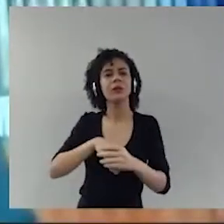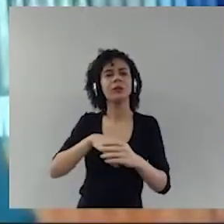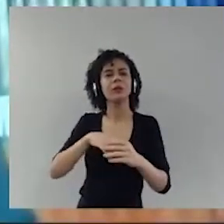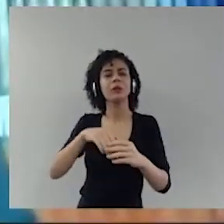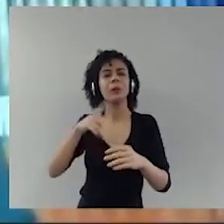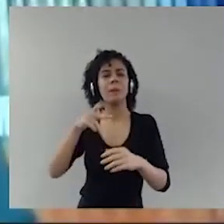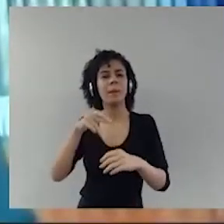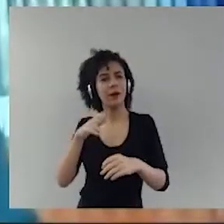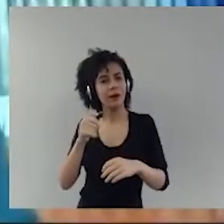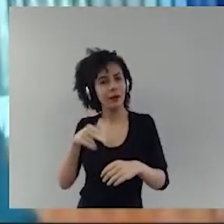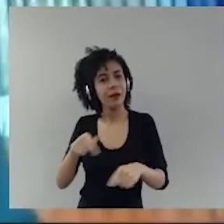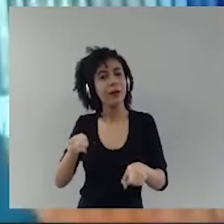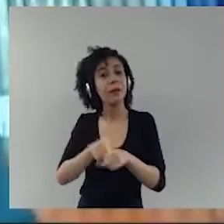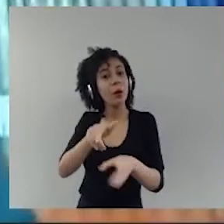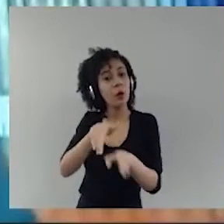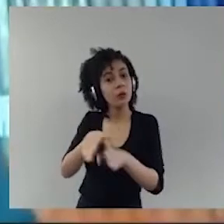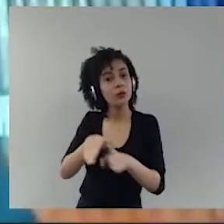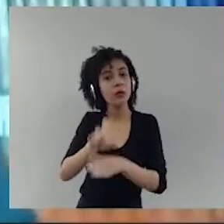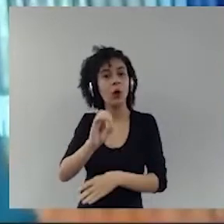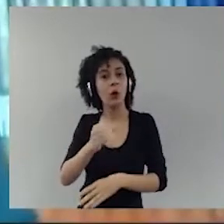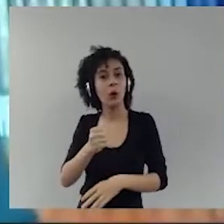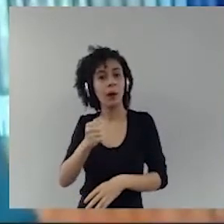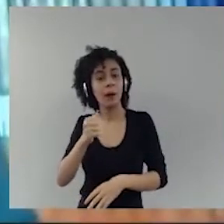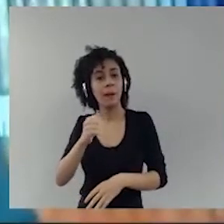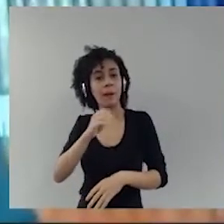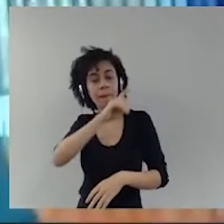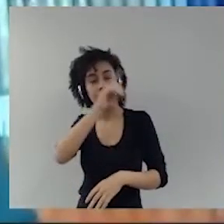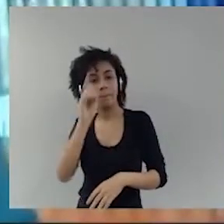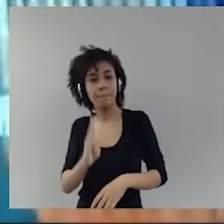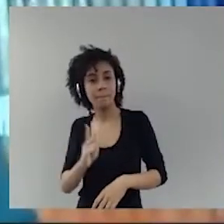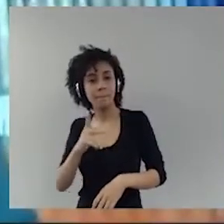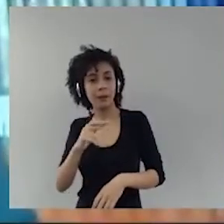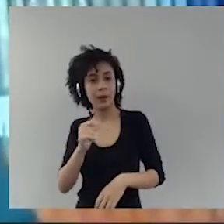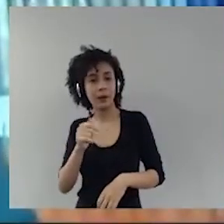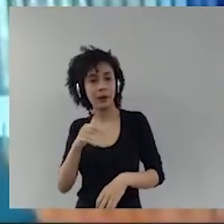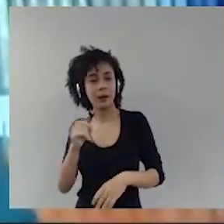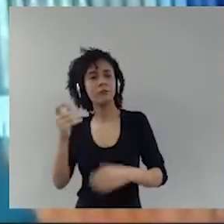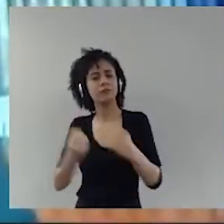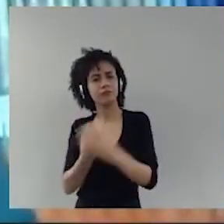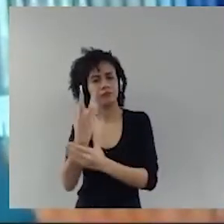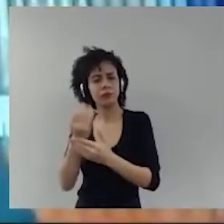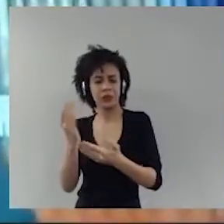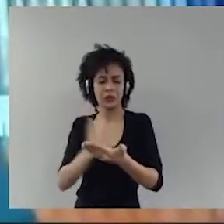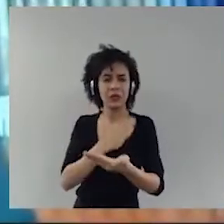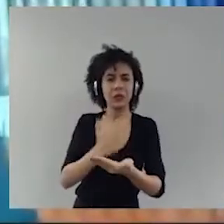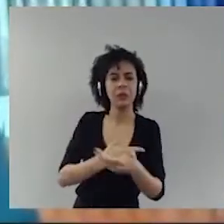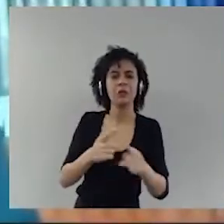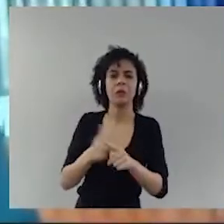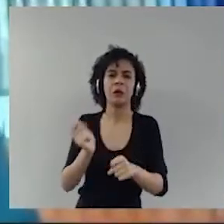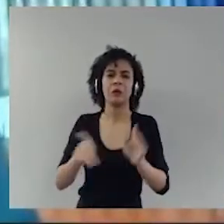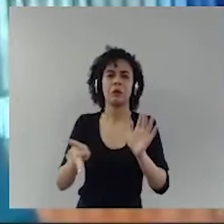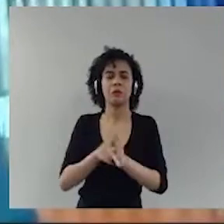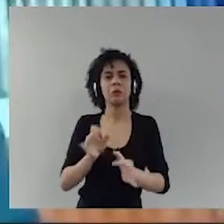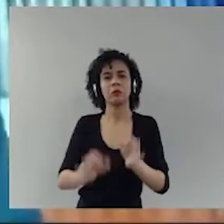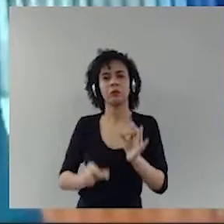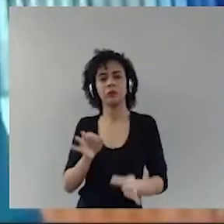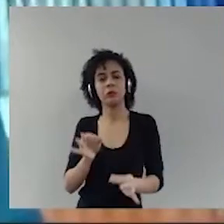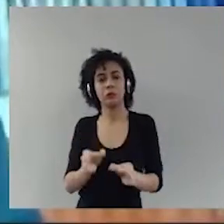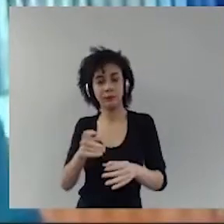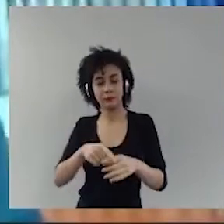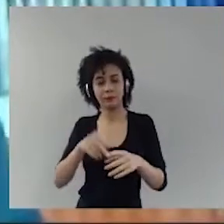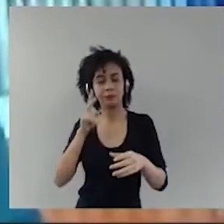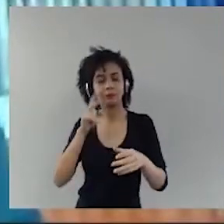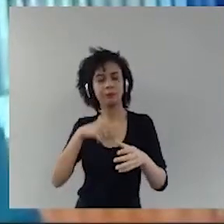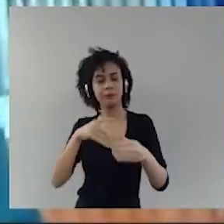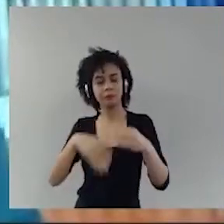conselheiro da ordem dos advogados do brasil paraná e autor de livros e artigos jurídicos aqui no no